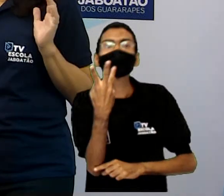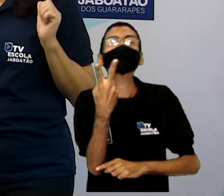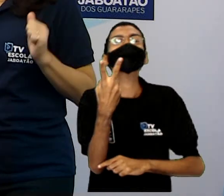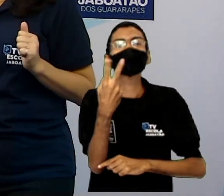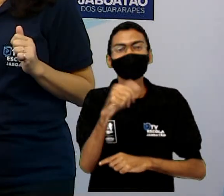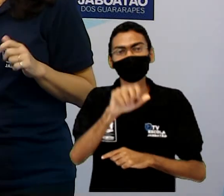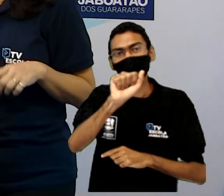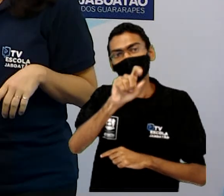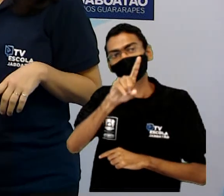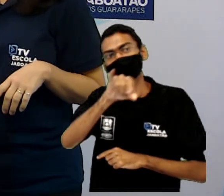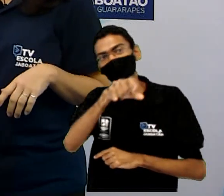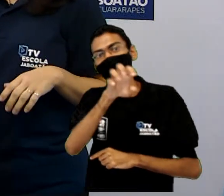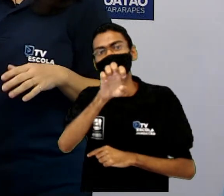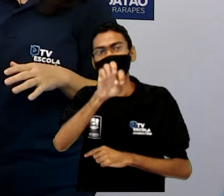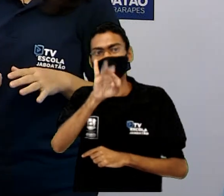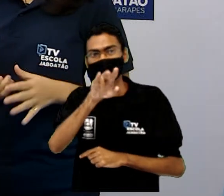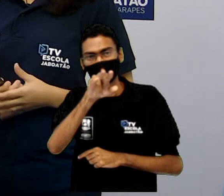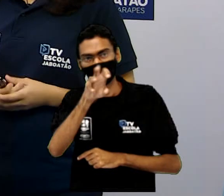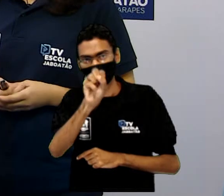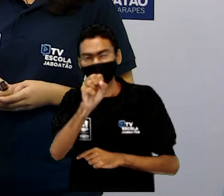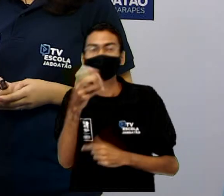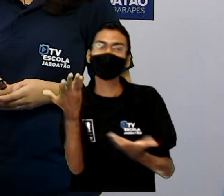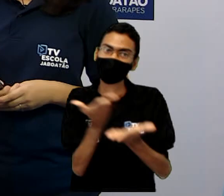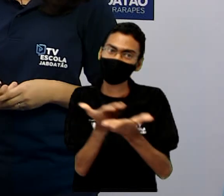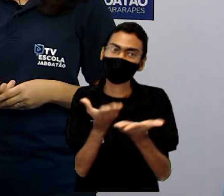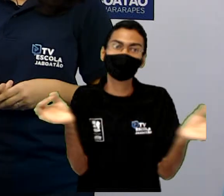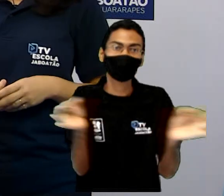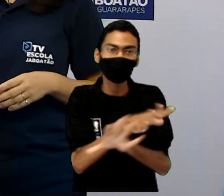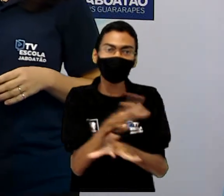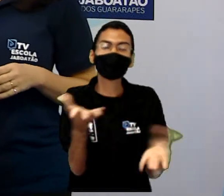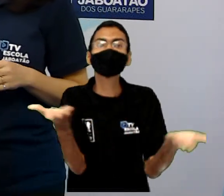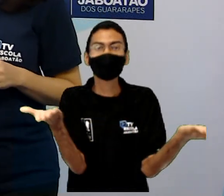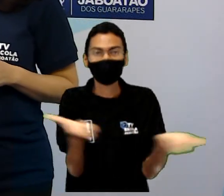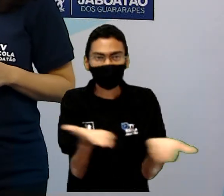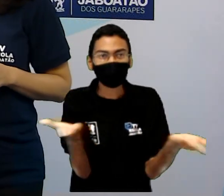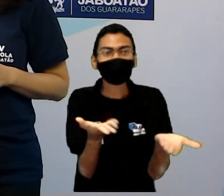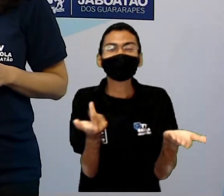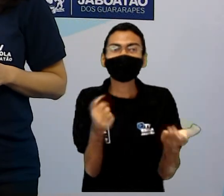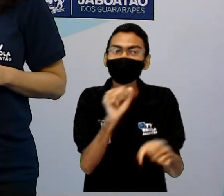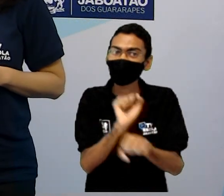vários, tá certo? Então, a aula de hoje está terminando e eu